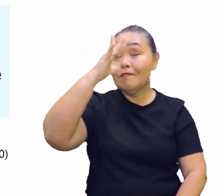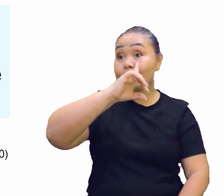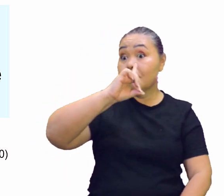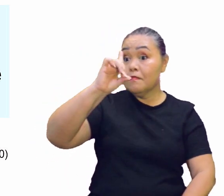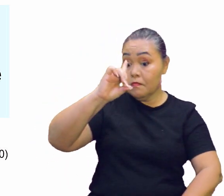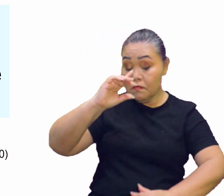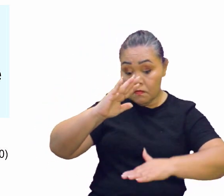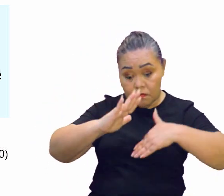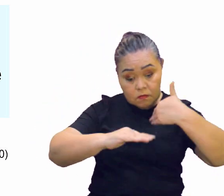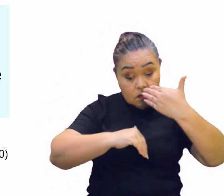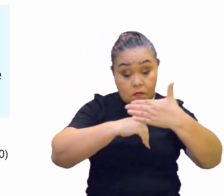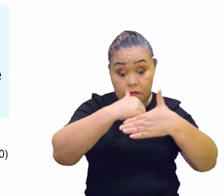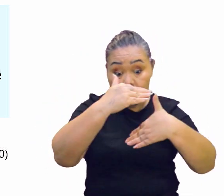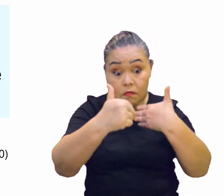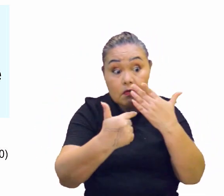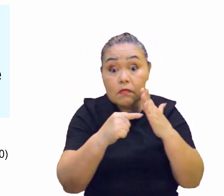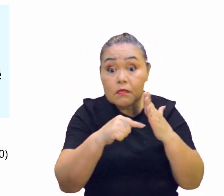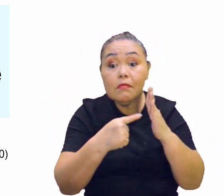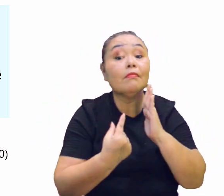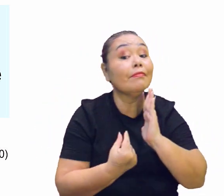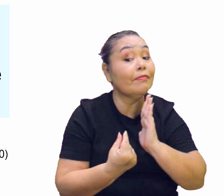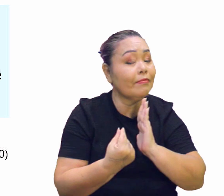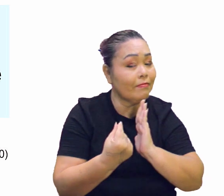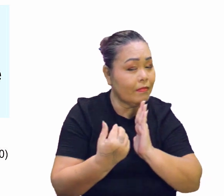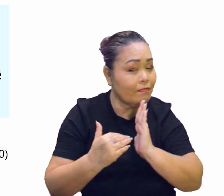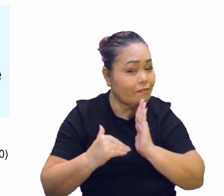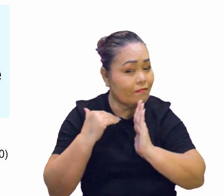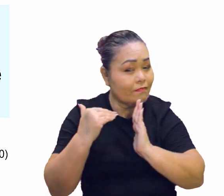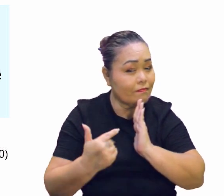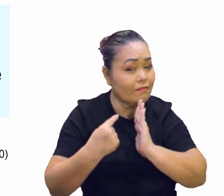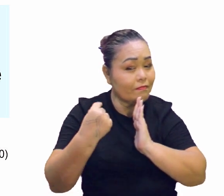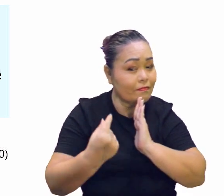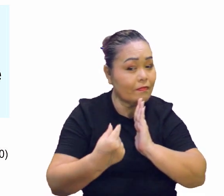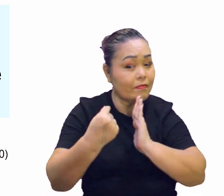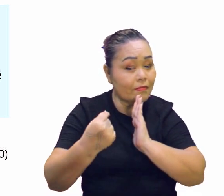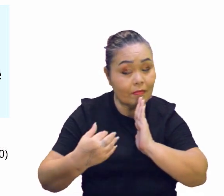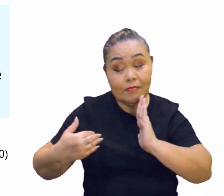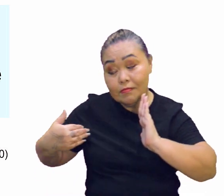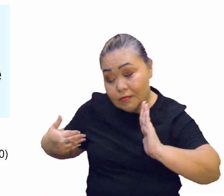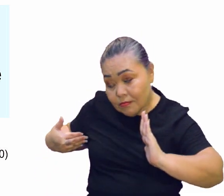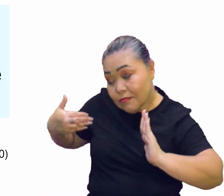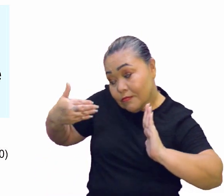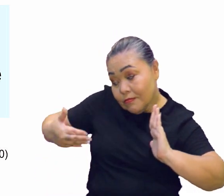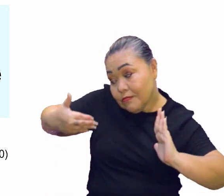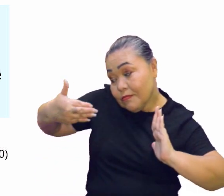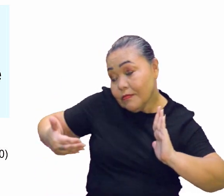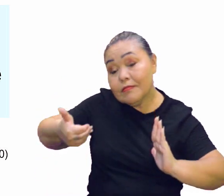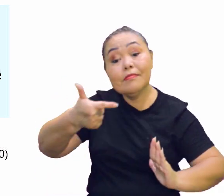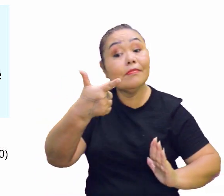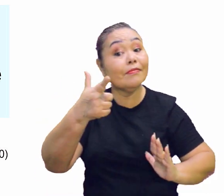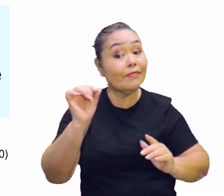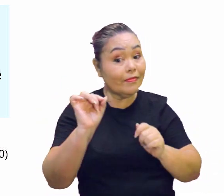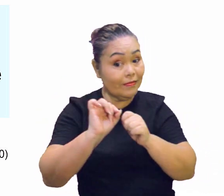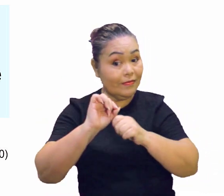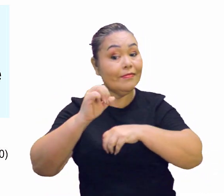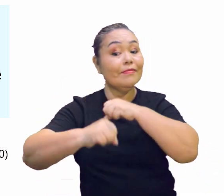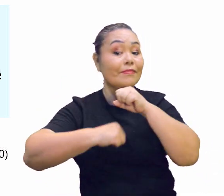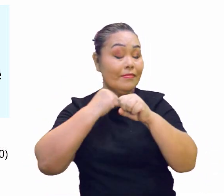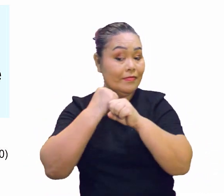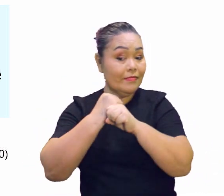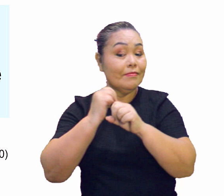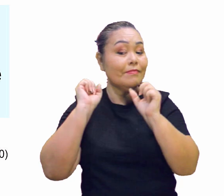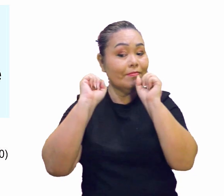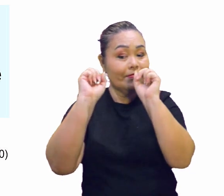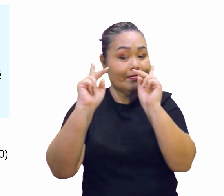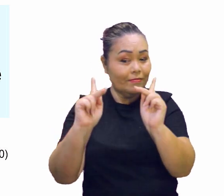esse desenvolvimento econômico que o Brasil vem tendo, pelo menos nos últimos 20 anos, ok? E ele